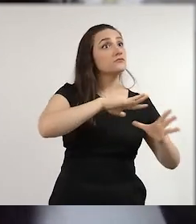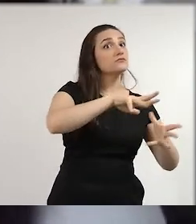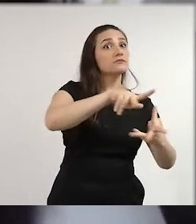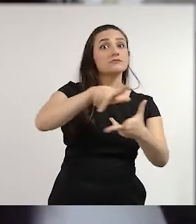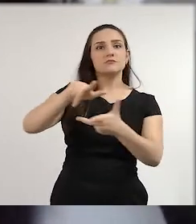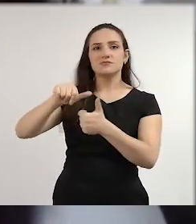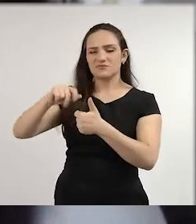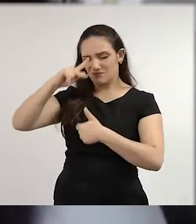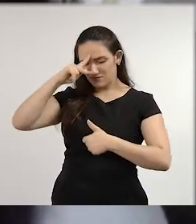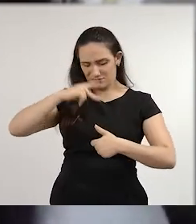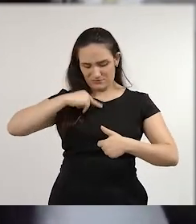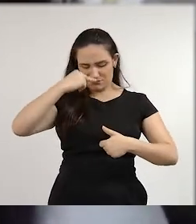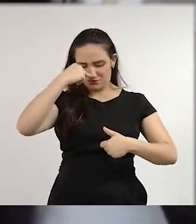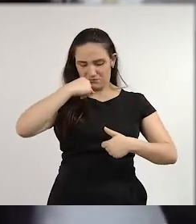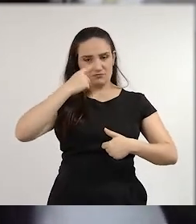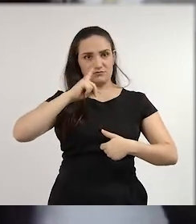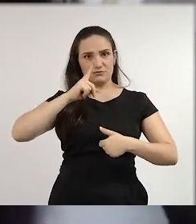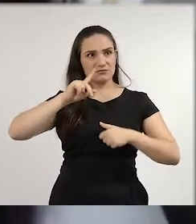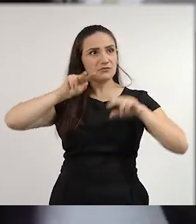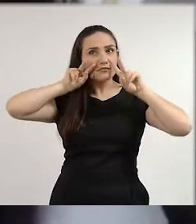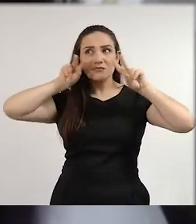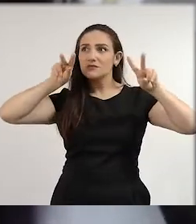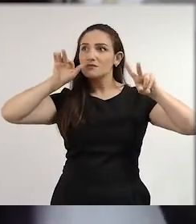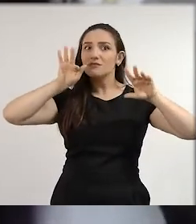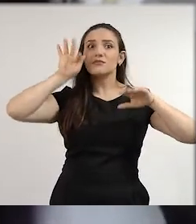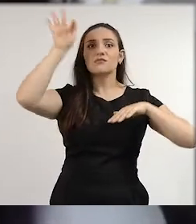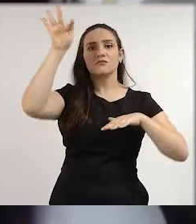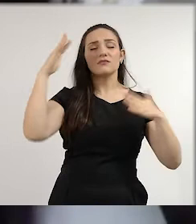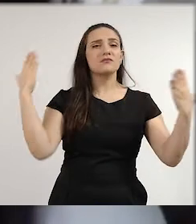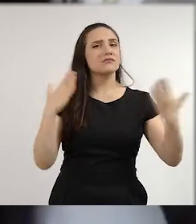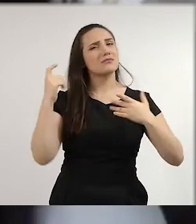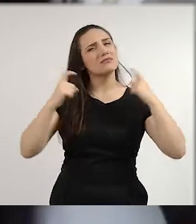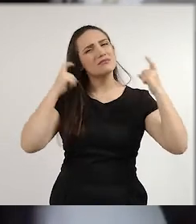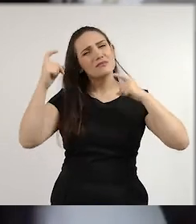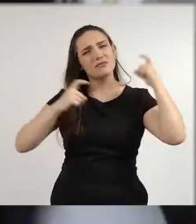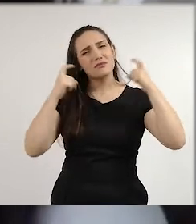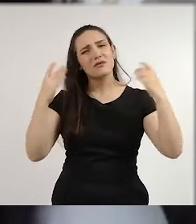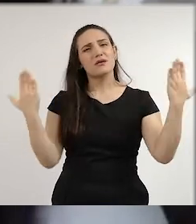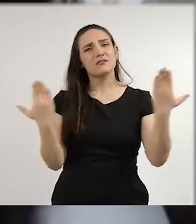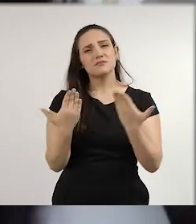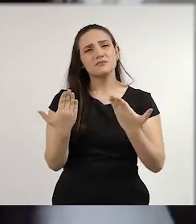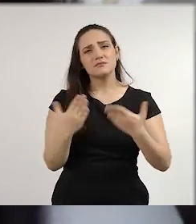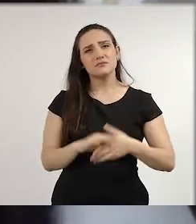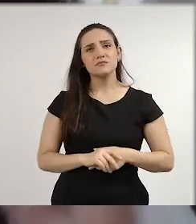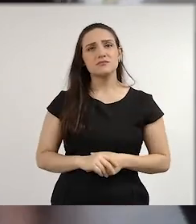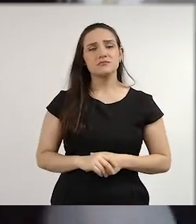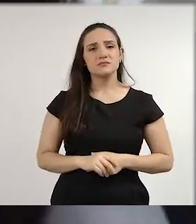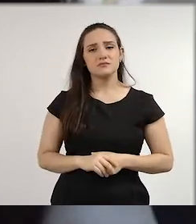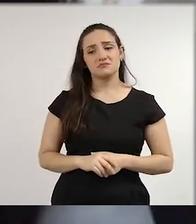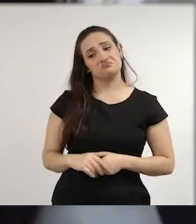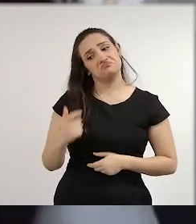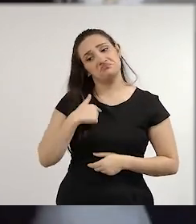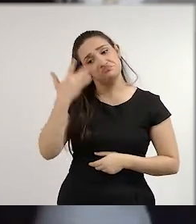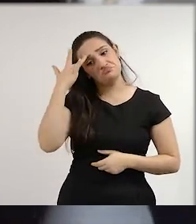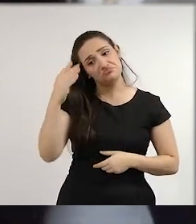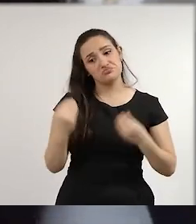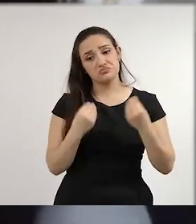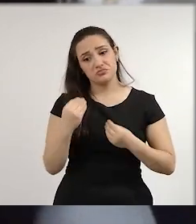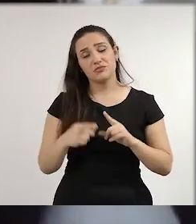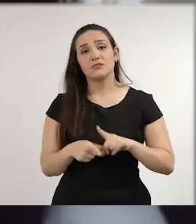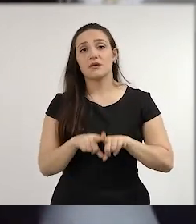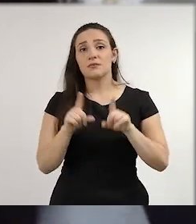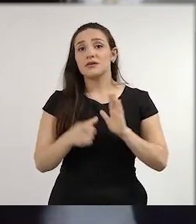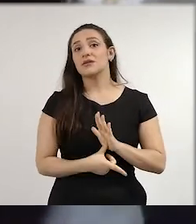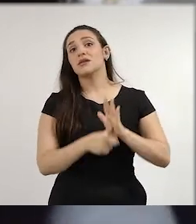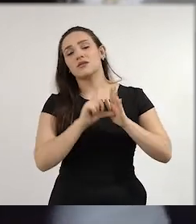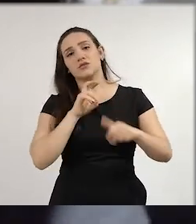umbigo da gente, certo? Me preocupa a juventude hoje, porque agora, após a Covid, eu não sei como